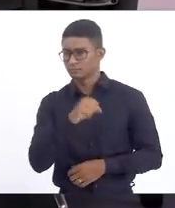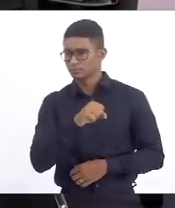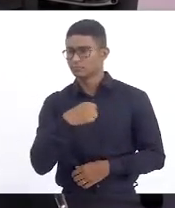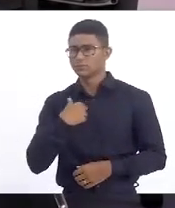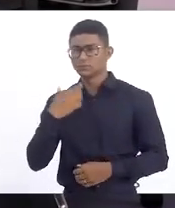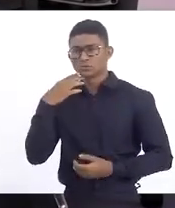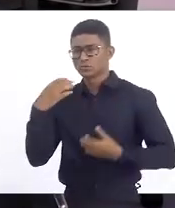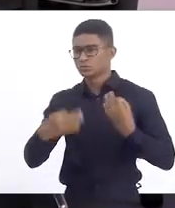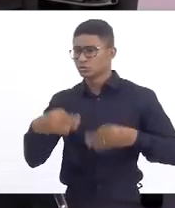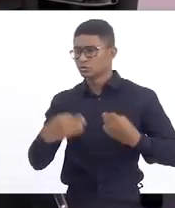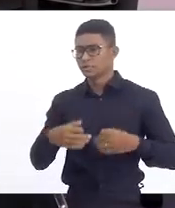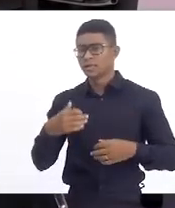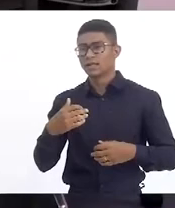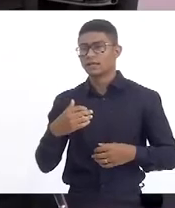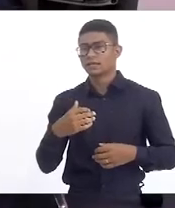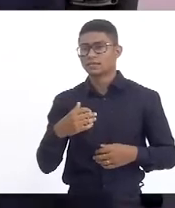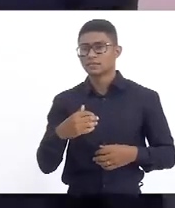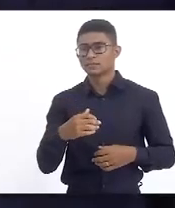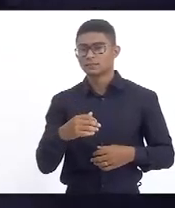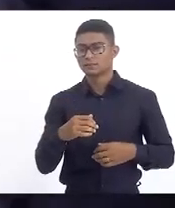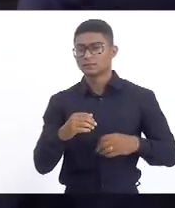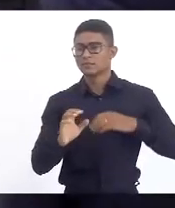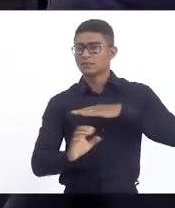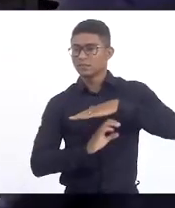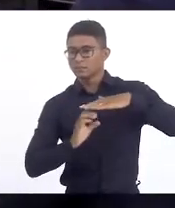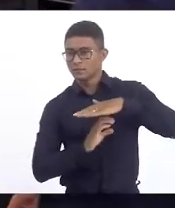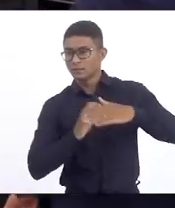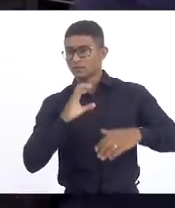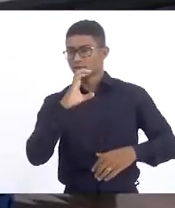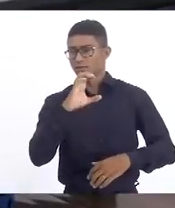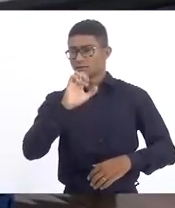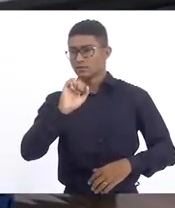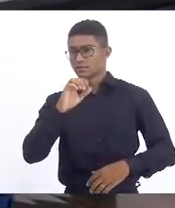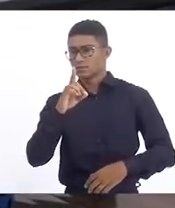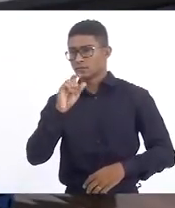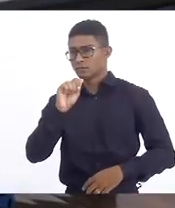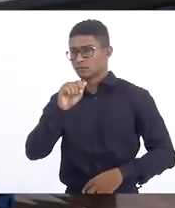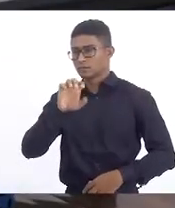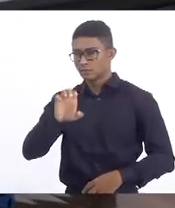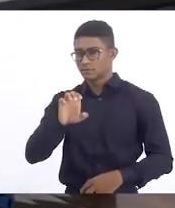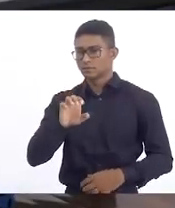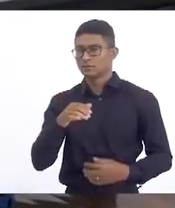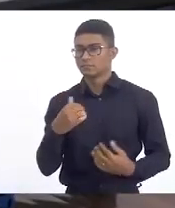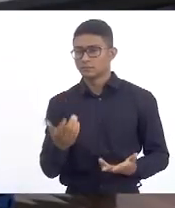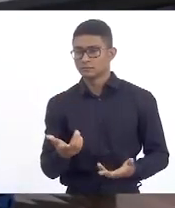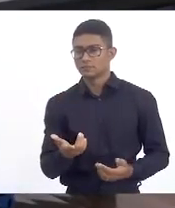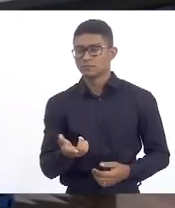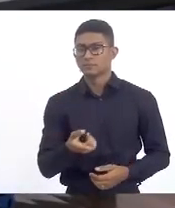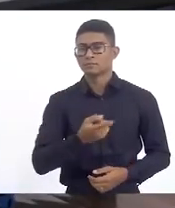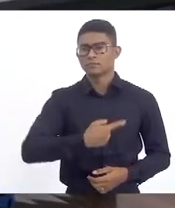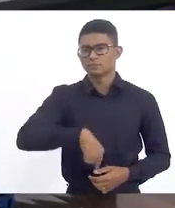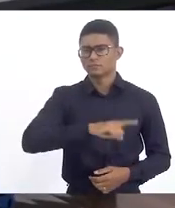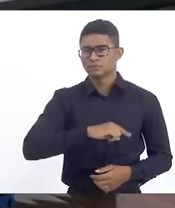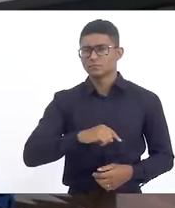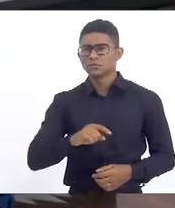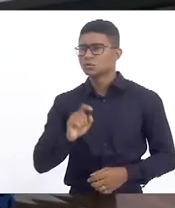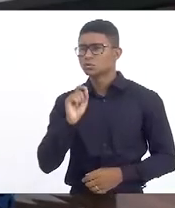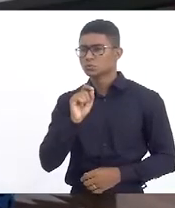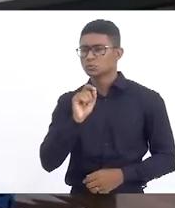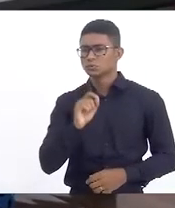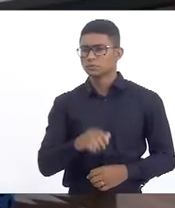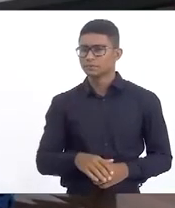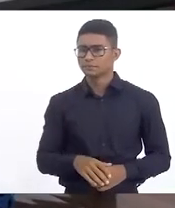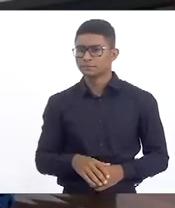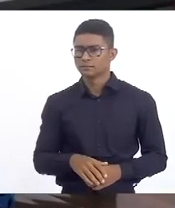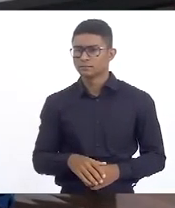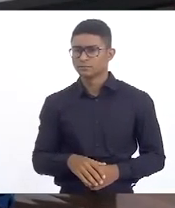da SEDAI. Pois não. Não estou colocando aqui como empresa. Sim. Você é diretor jurídico da SEDAI, sim. Pois não. Então, pela SEDAI, a gente refuta a